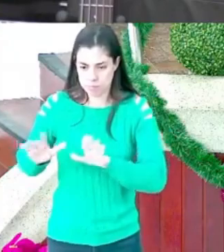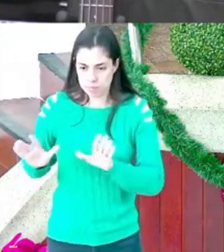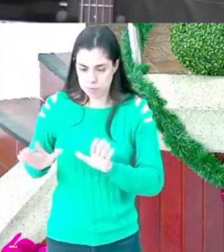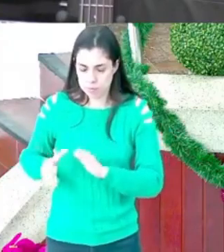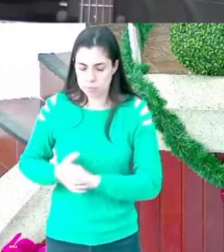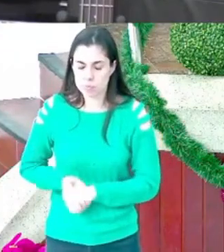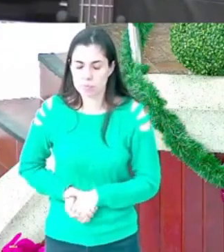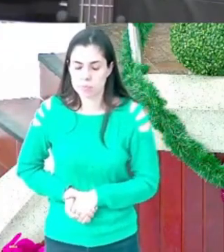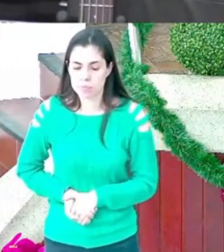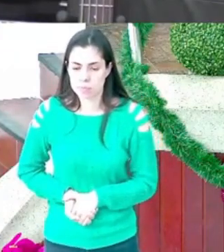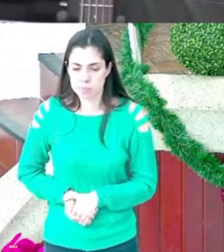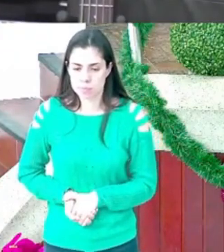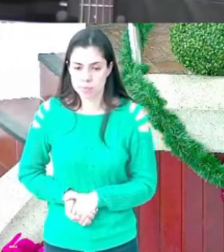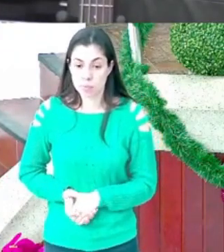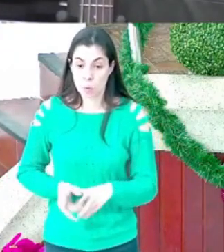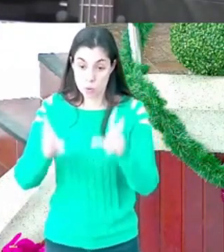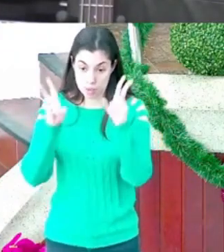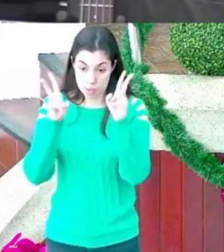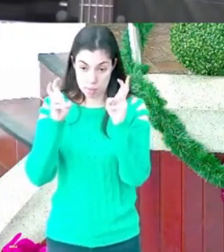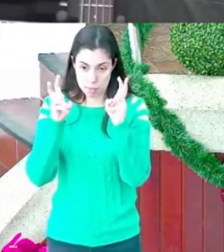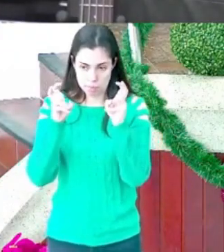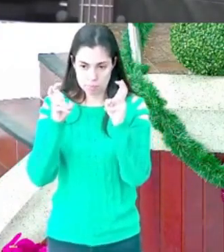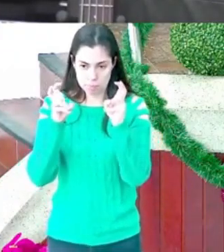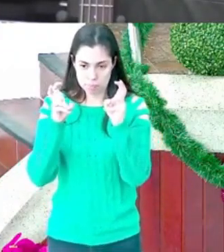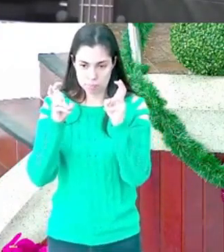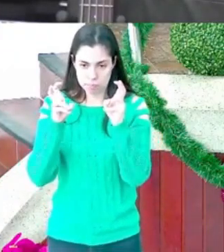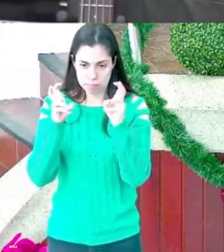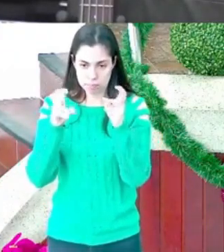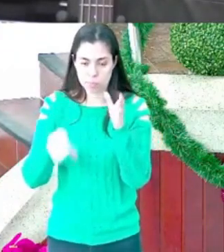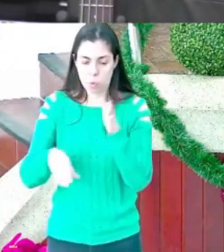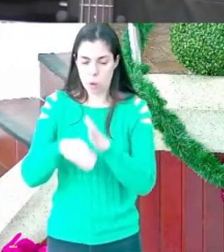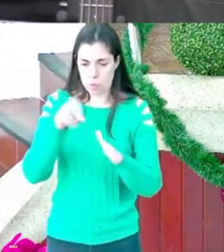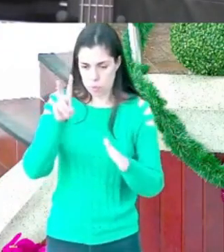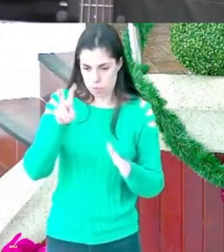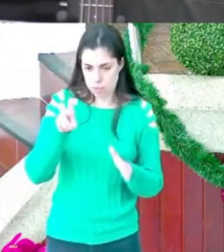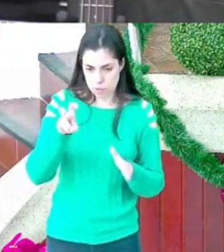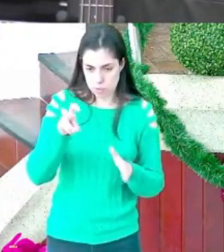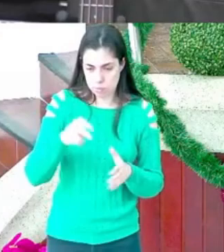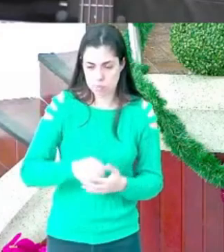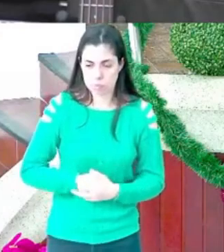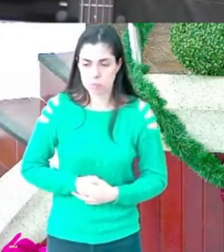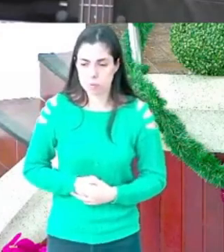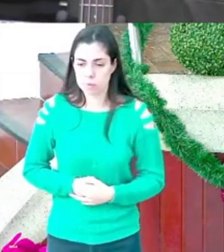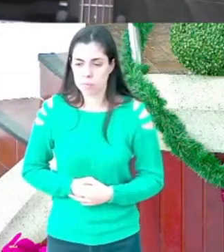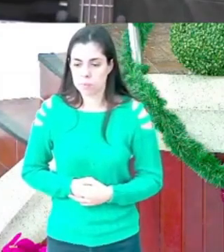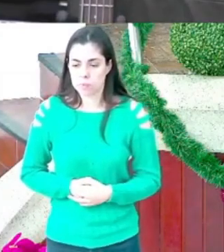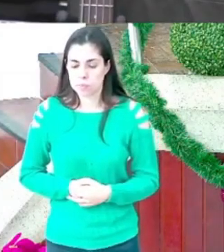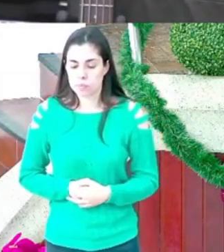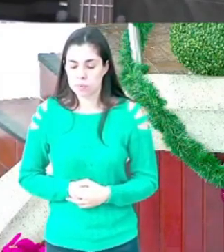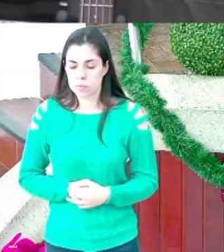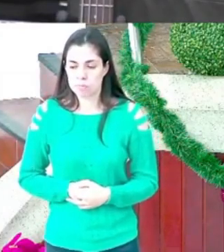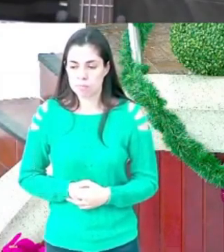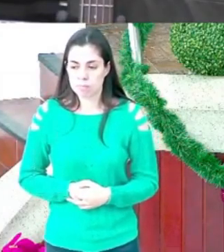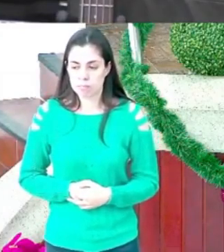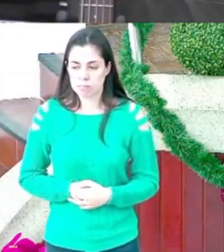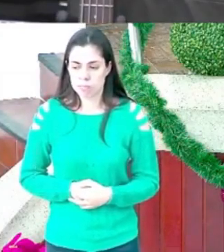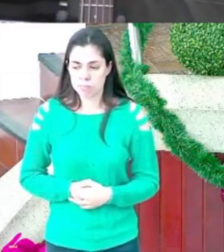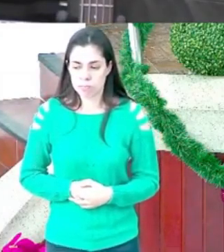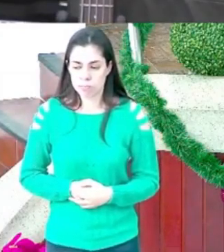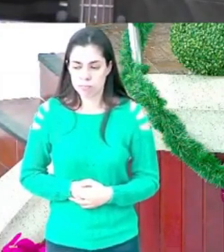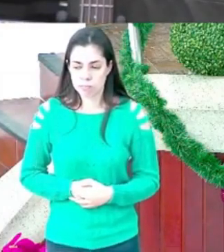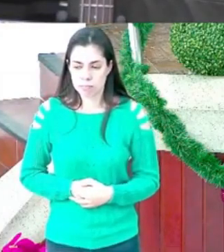Então existe essa unidade temática ali no capítulo 5 de Mateus. Mais do que isso, existe